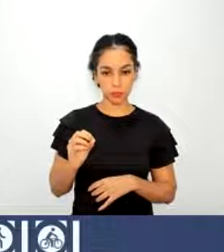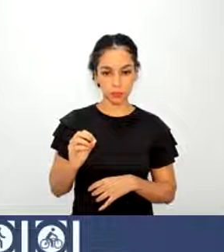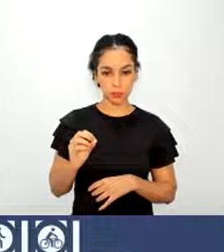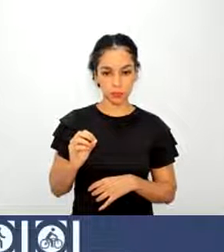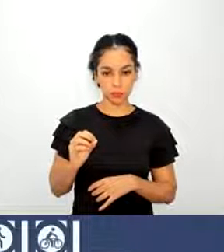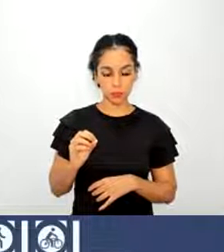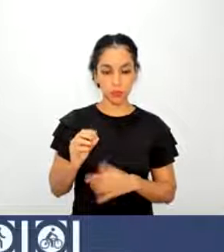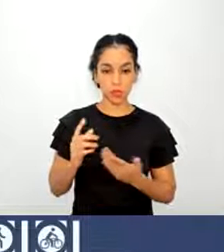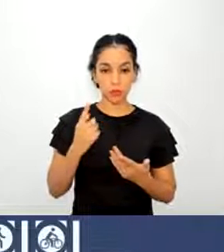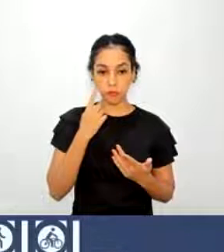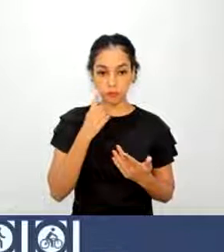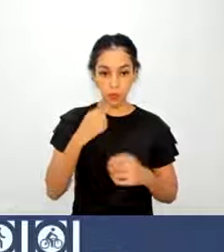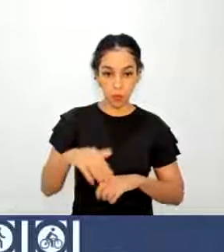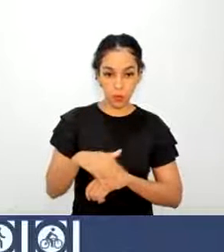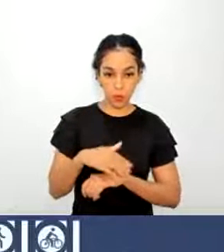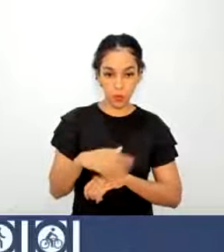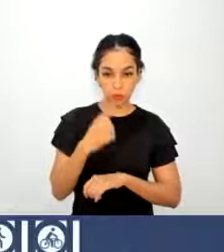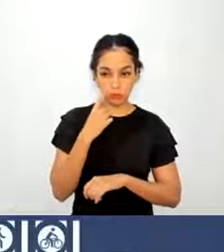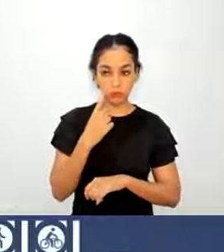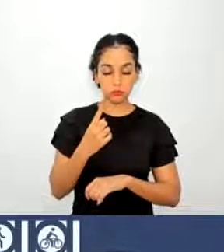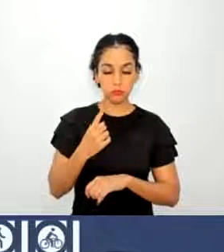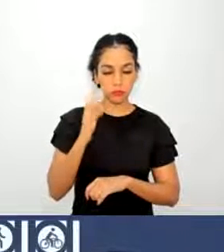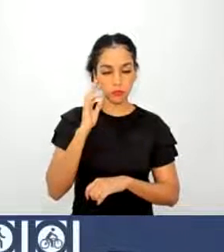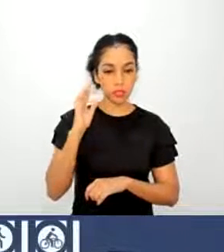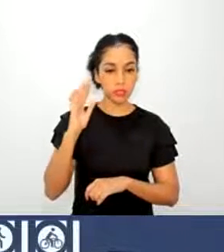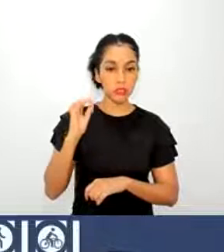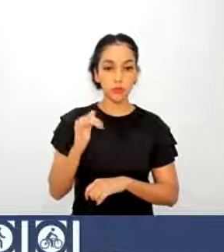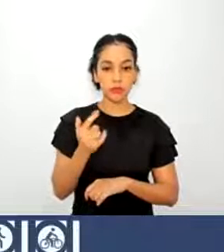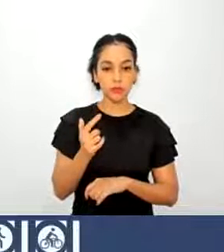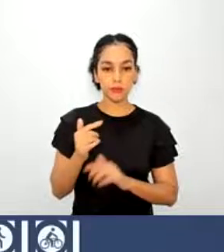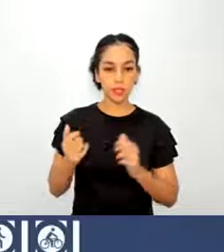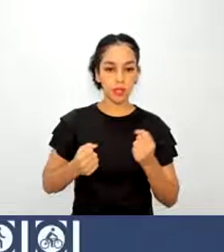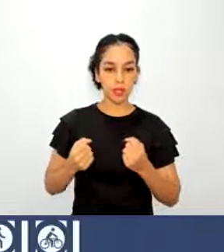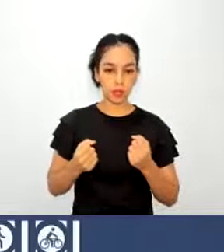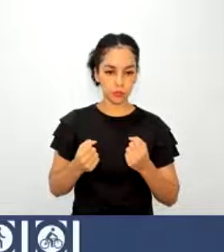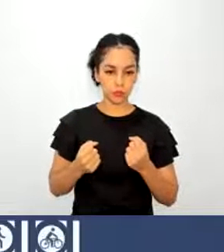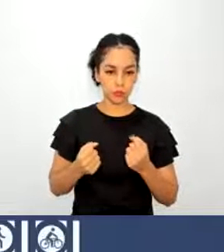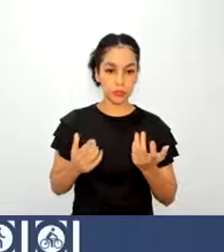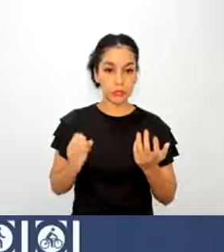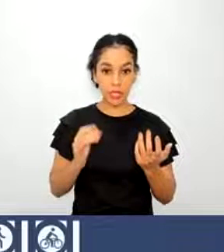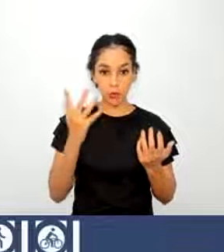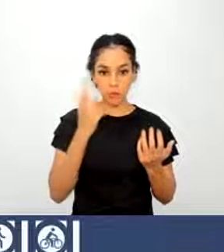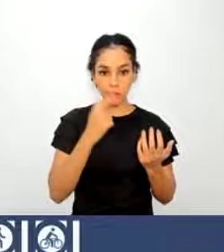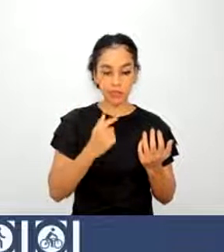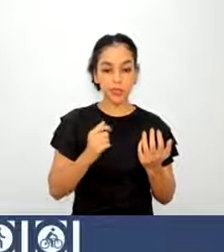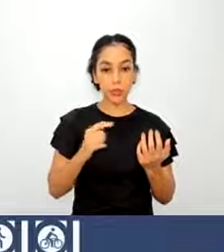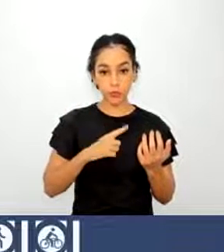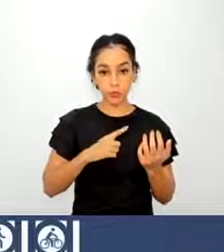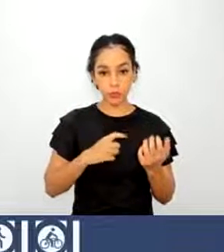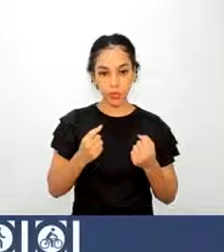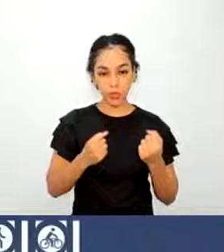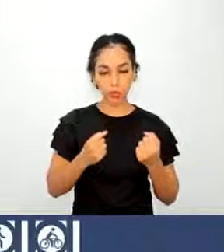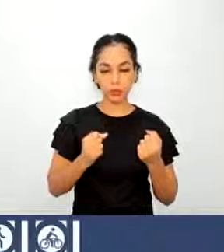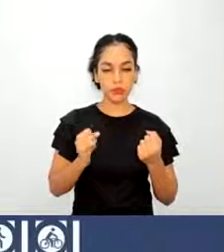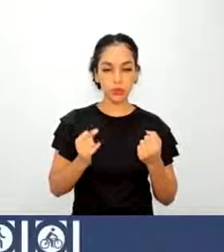Olha uma rua de Ouro Preto e imagina ela sem carros. Se ela já é linda com carros, imagina como ela não seria sem carro.